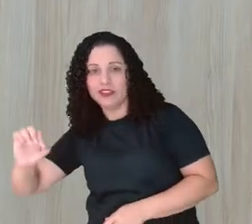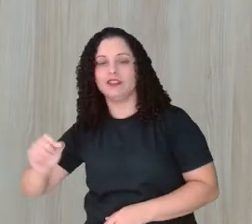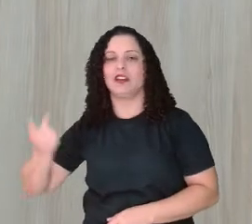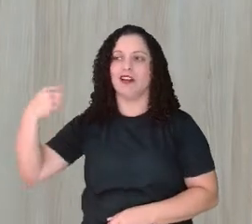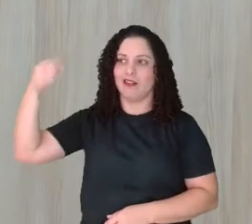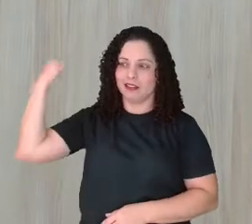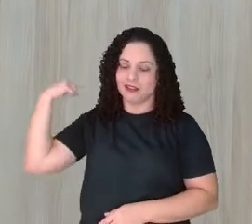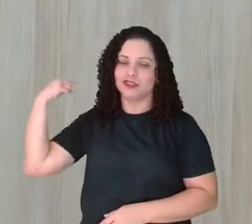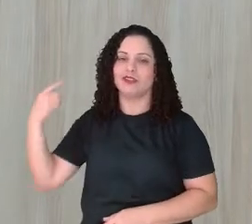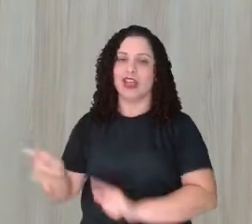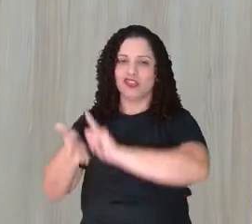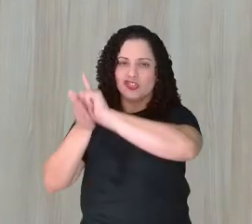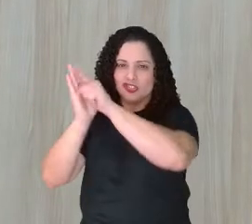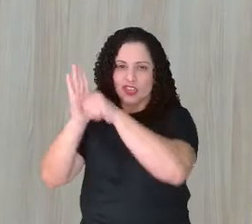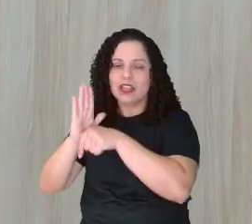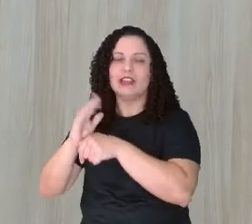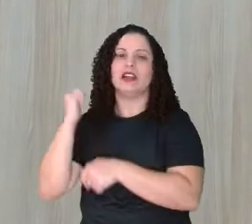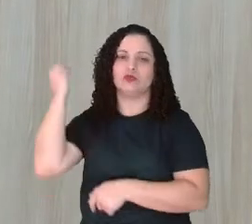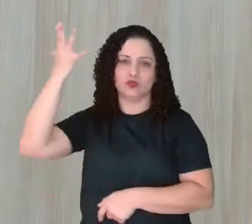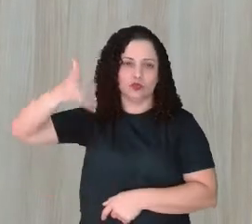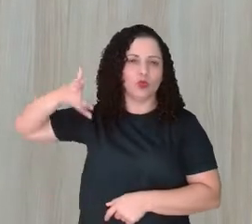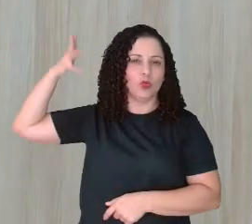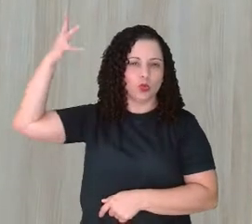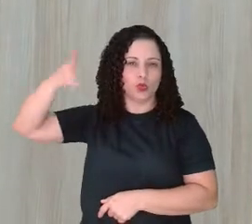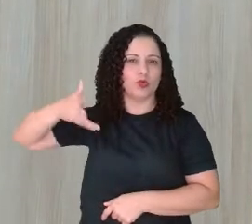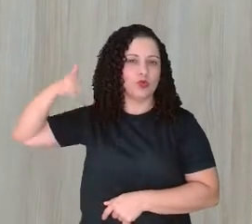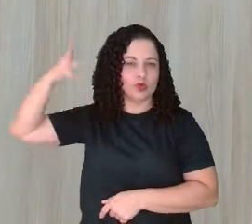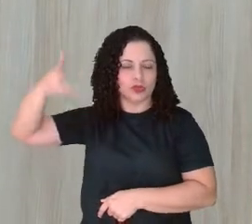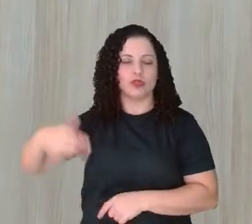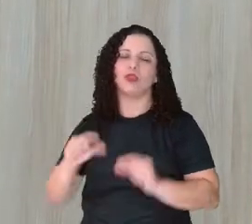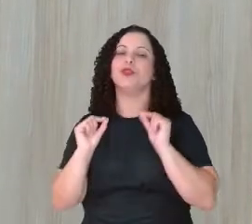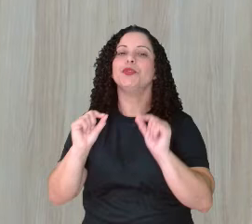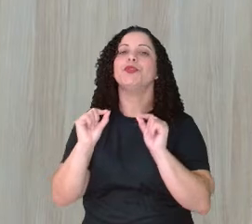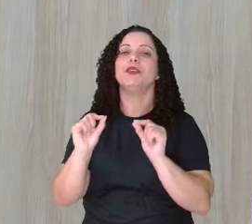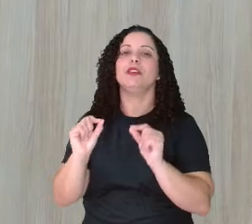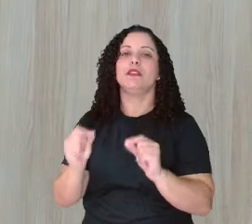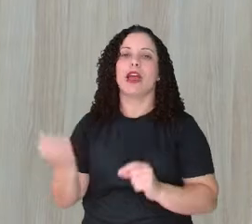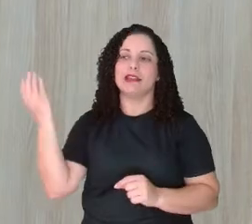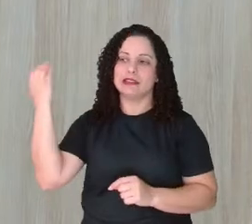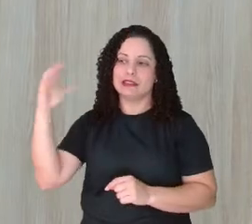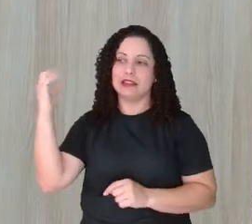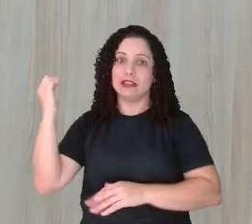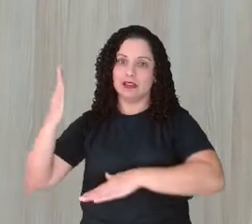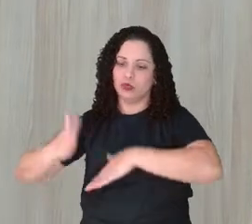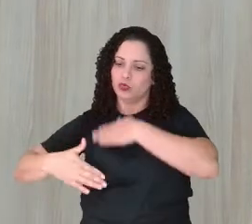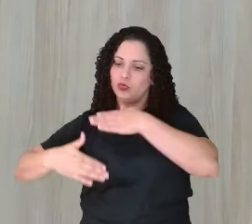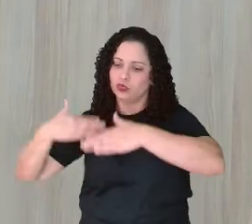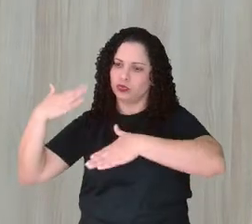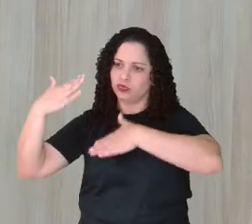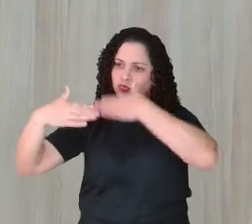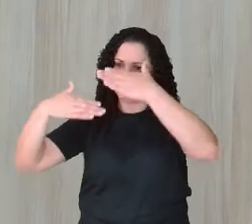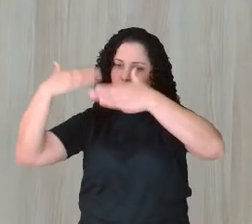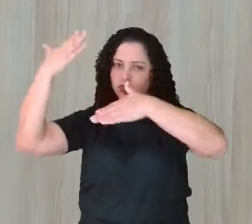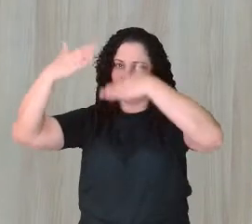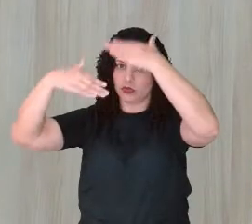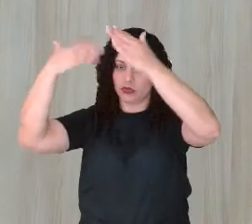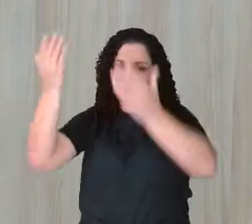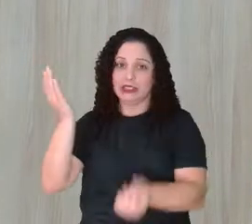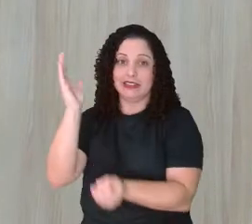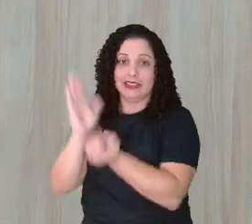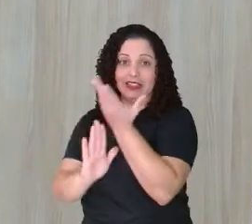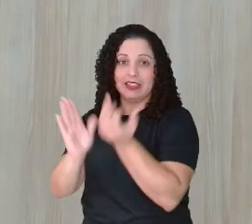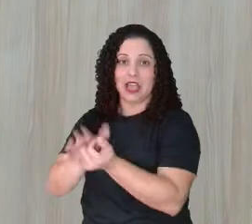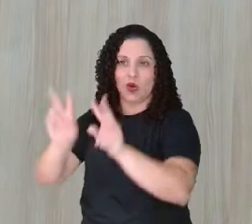de gêneros do discurso e tal. Aí depois a ciência foi evoluindo e viu e trouxe o termo